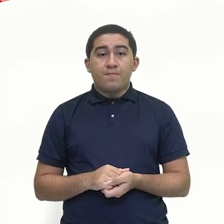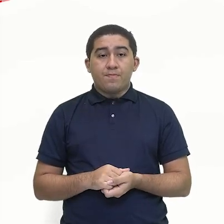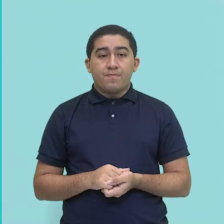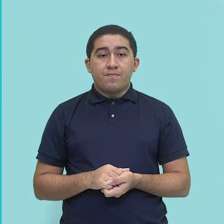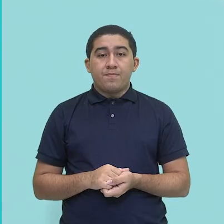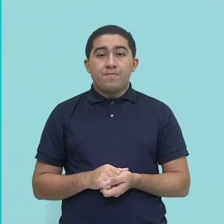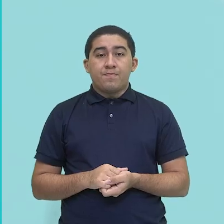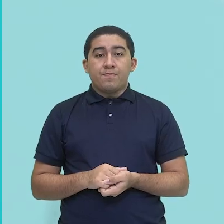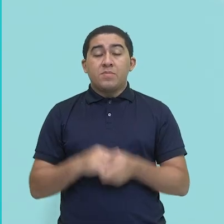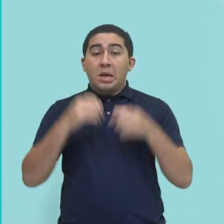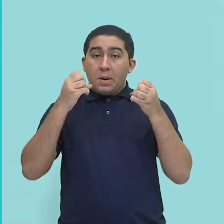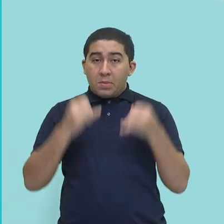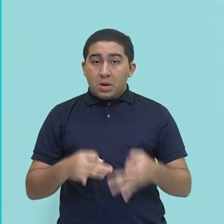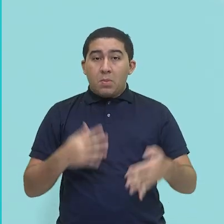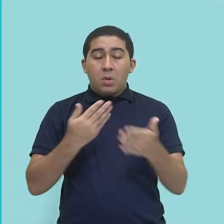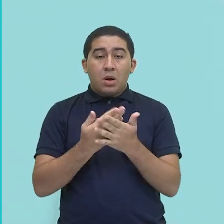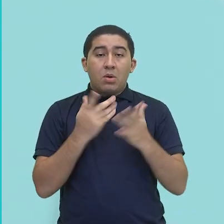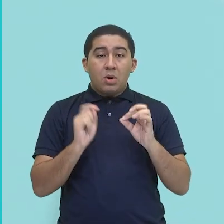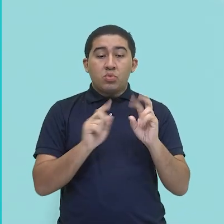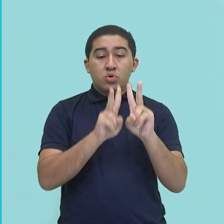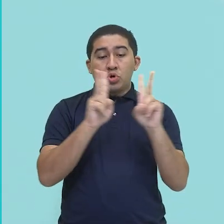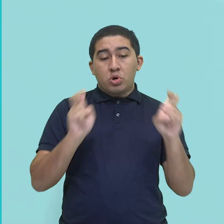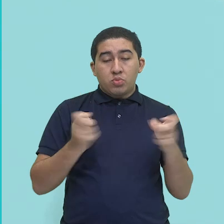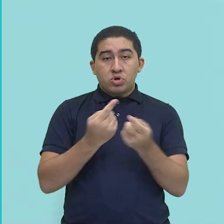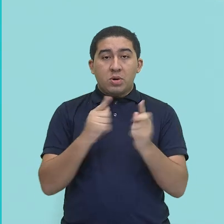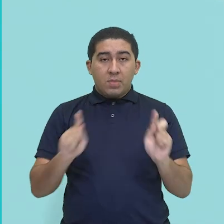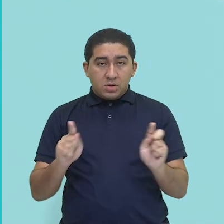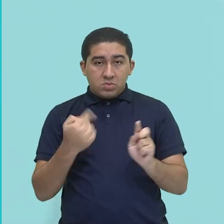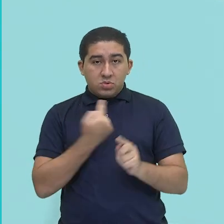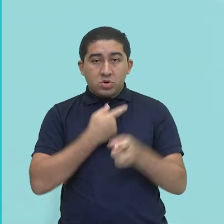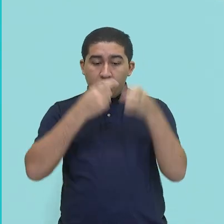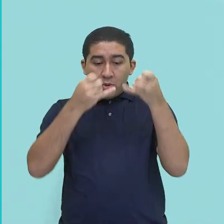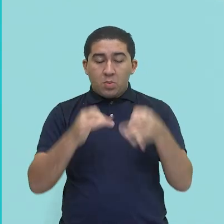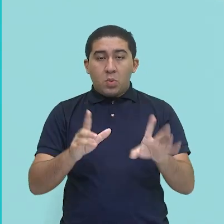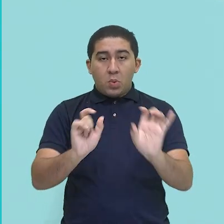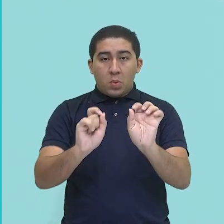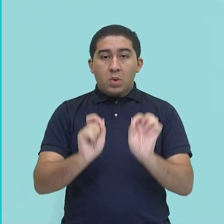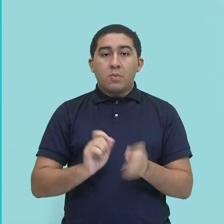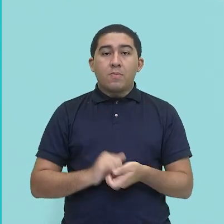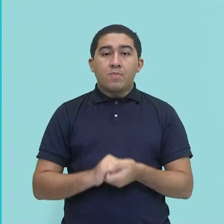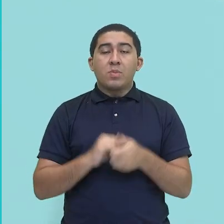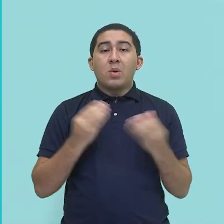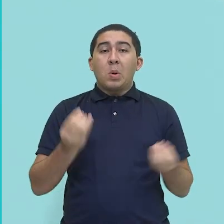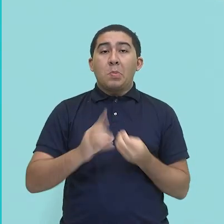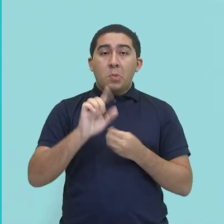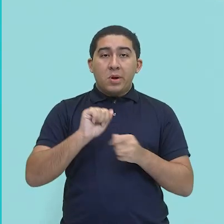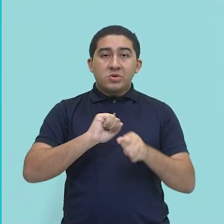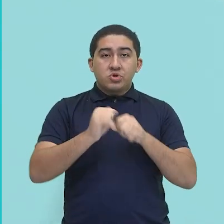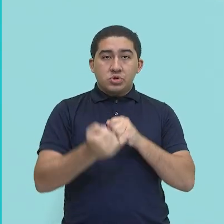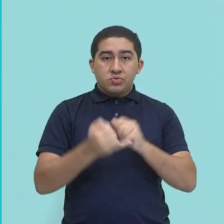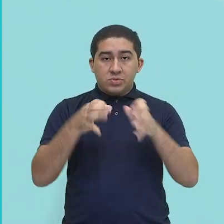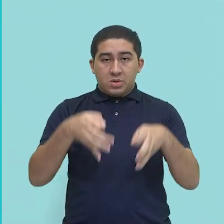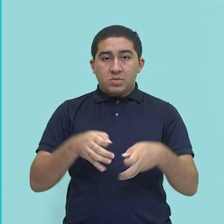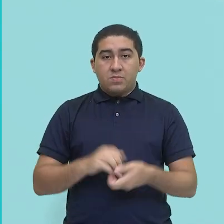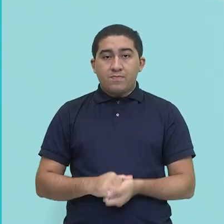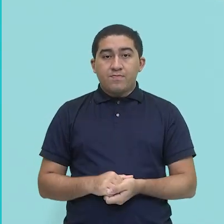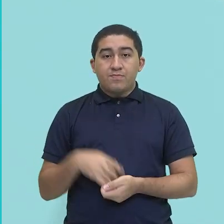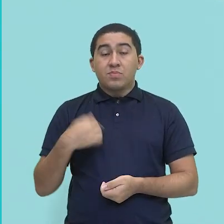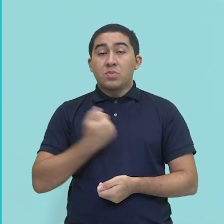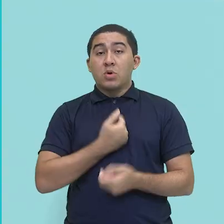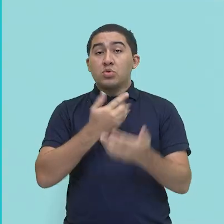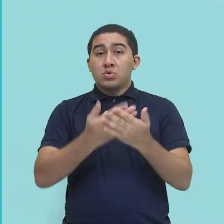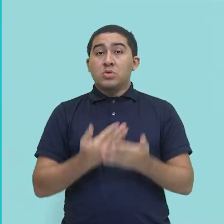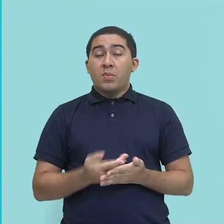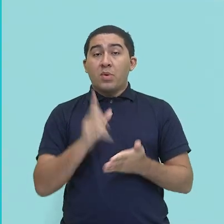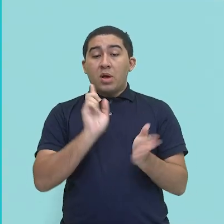movimentamos nossa aula para o tópico de gramática. Nós vamos tratar, então, dos graus dos adjetivos, tá bom? Então, porque nós vimos aí